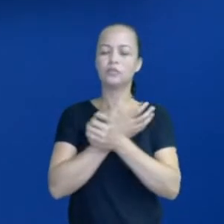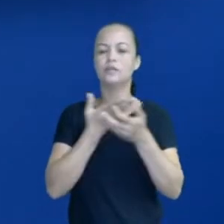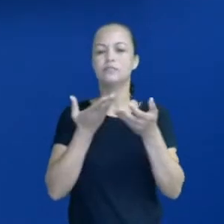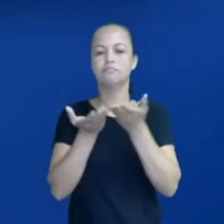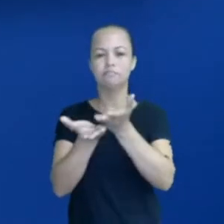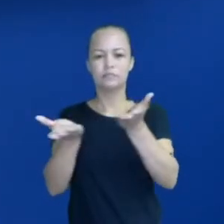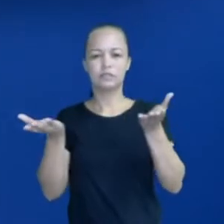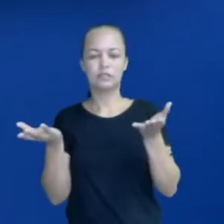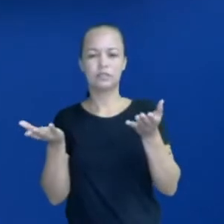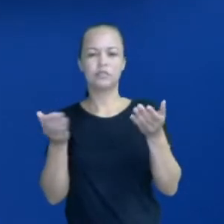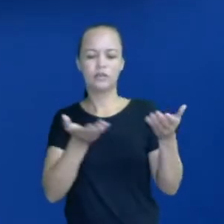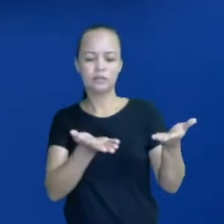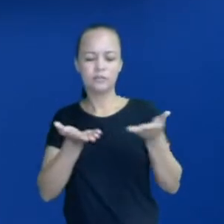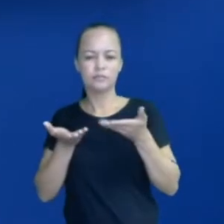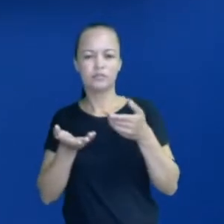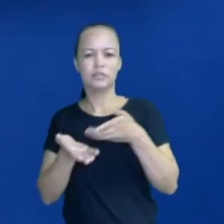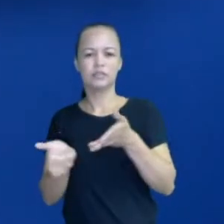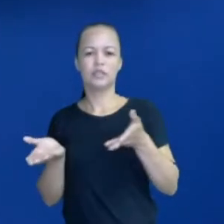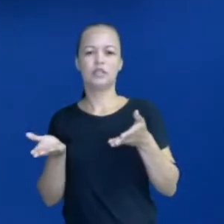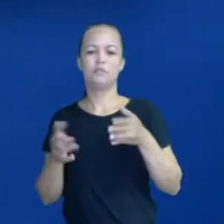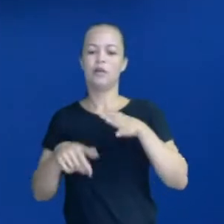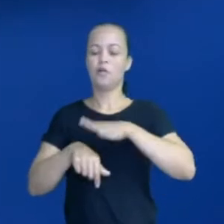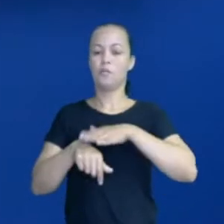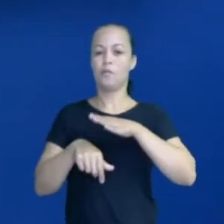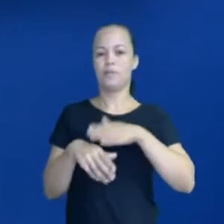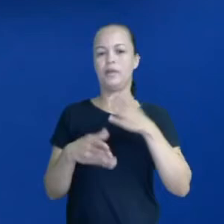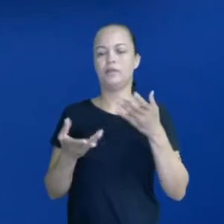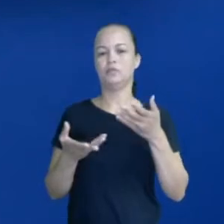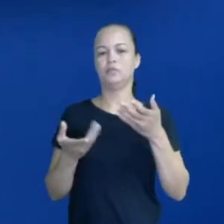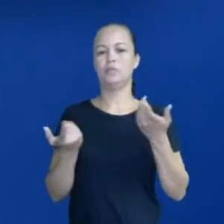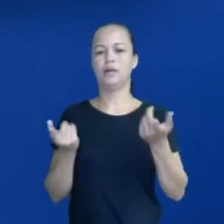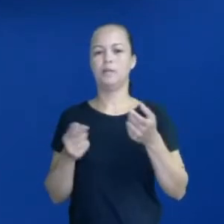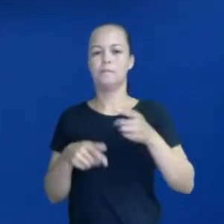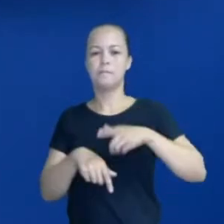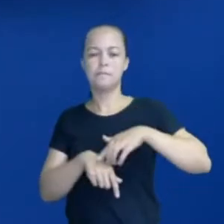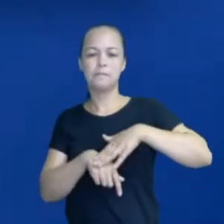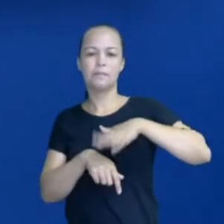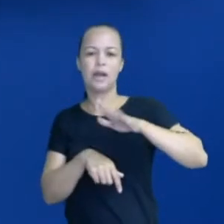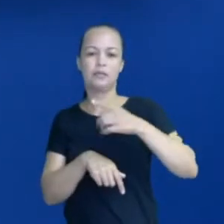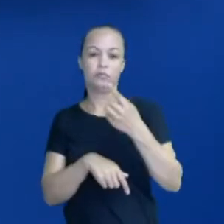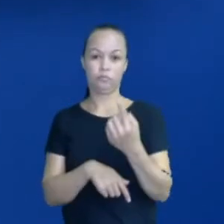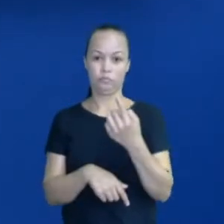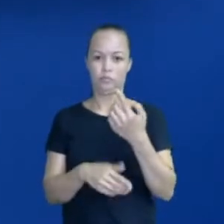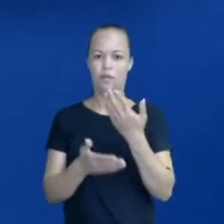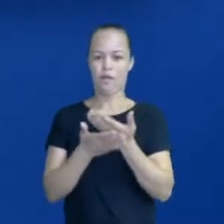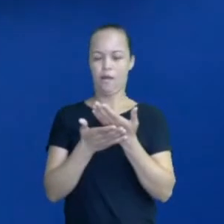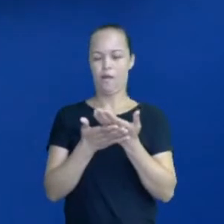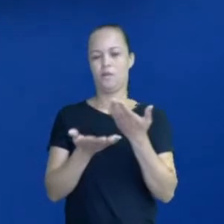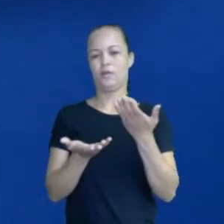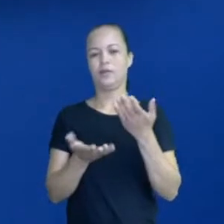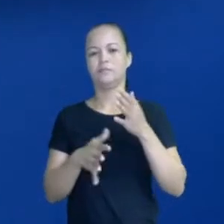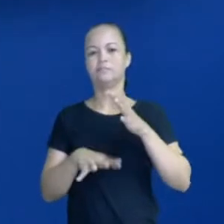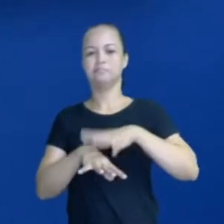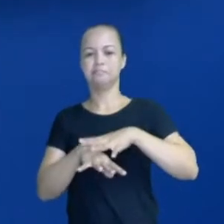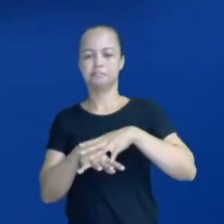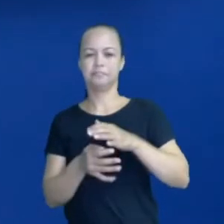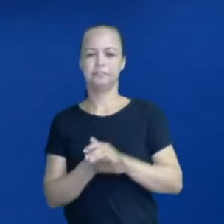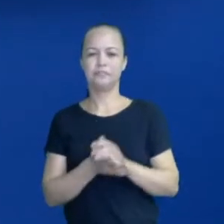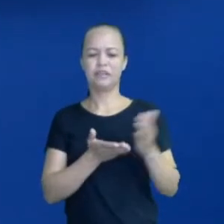por mais esse momento, para mais uma aula de matemática. E vem comigo, porque